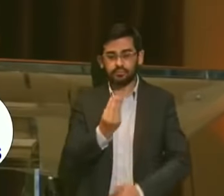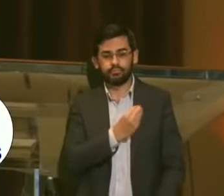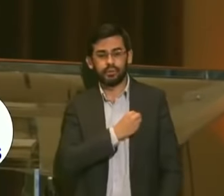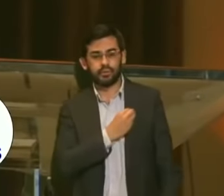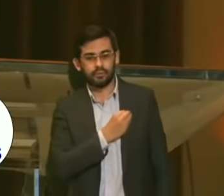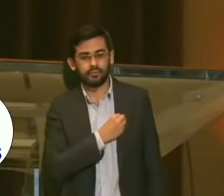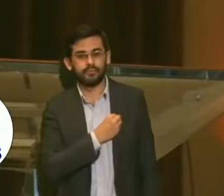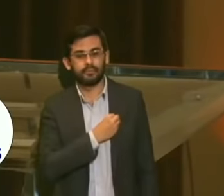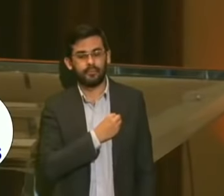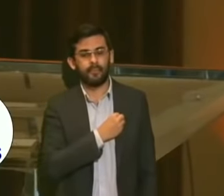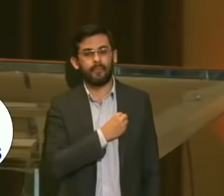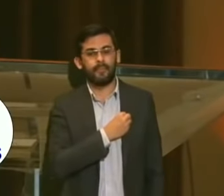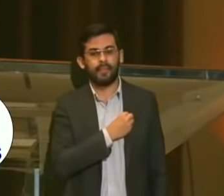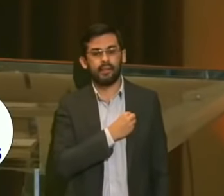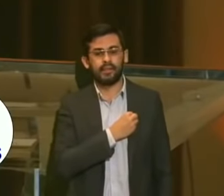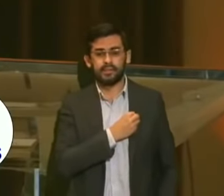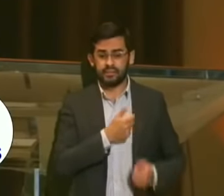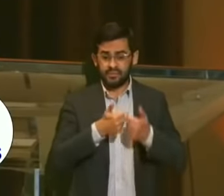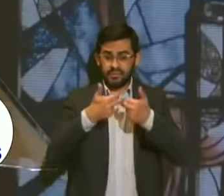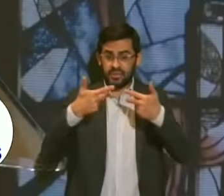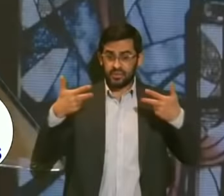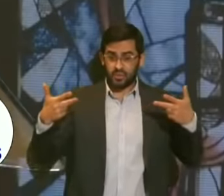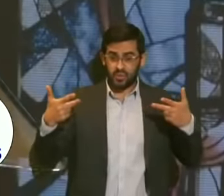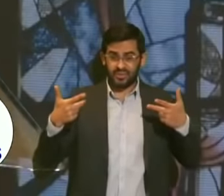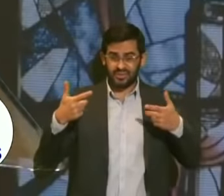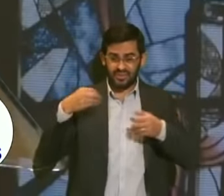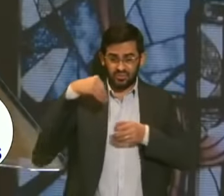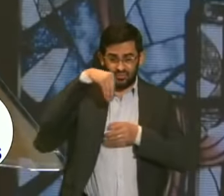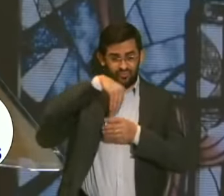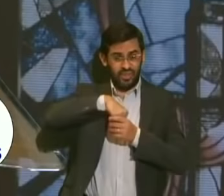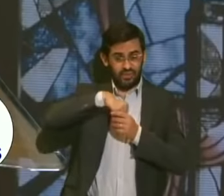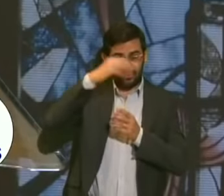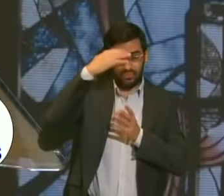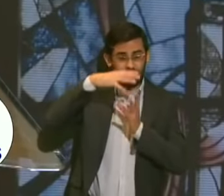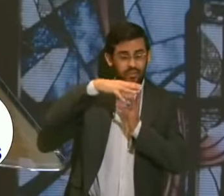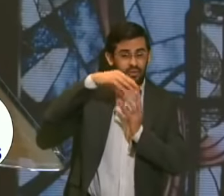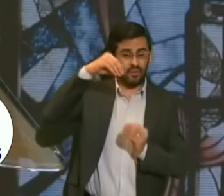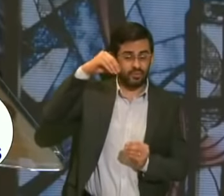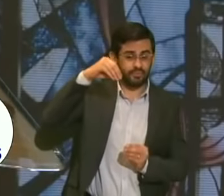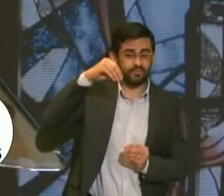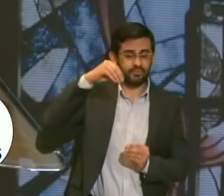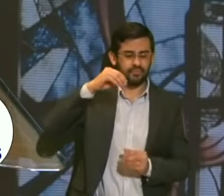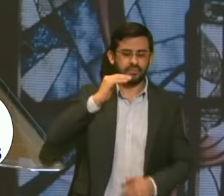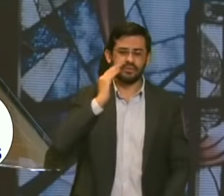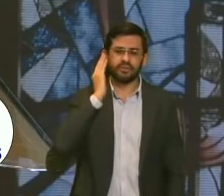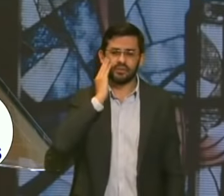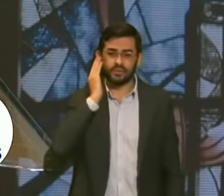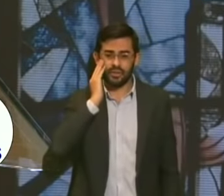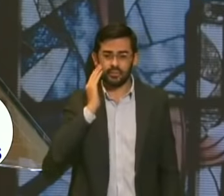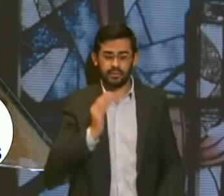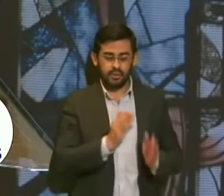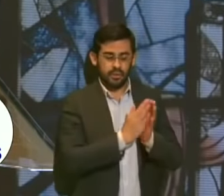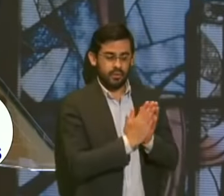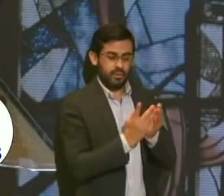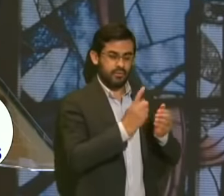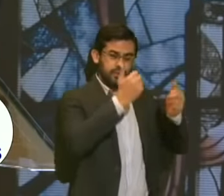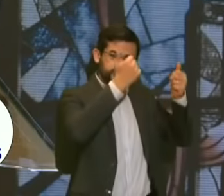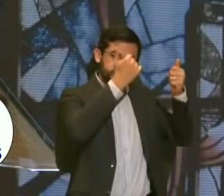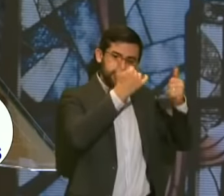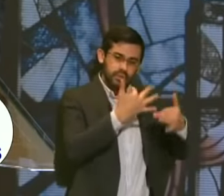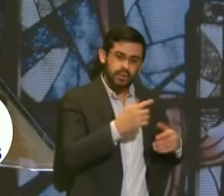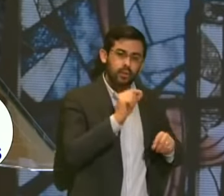pecados, das coisas que estão enraizadas na nossa alma. Sabe, a Bíblia não chama apenas